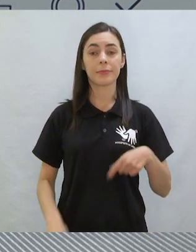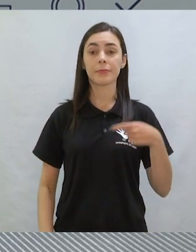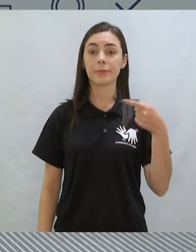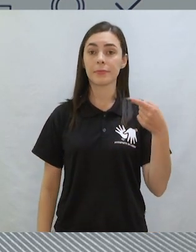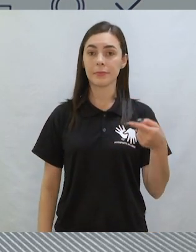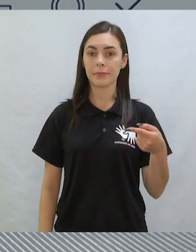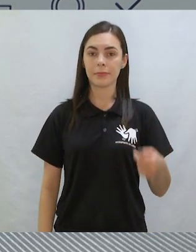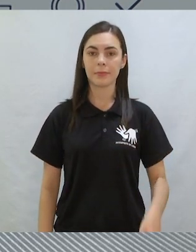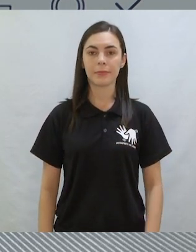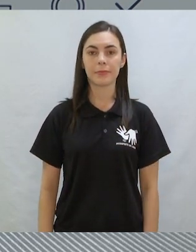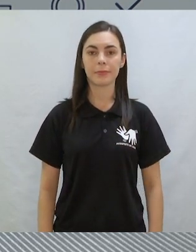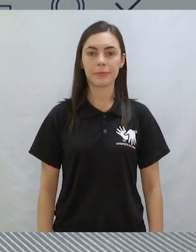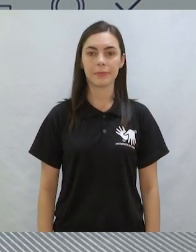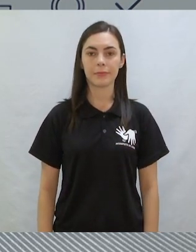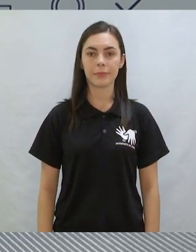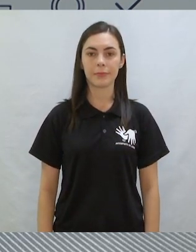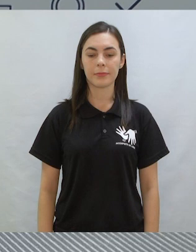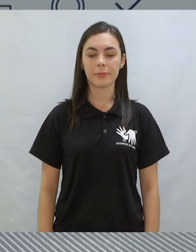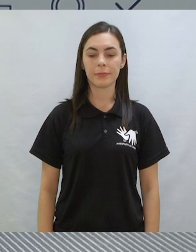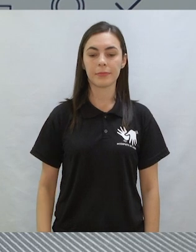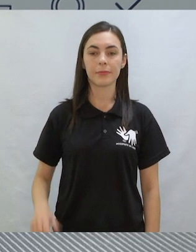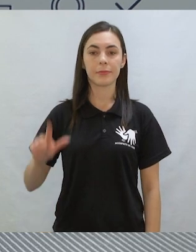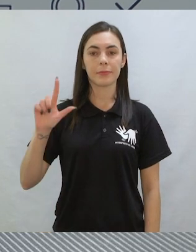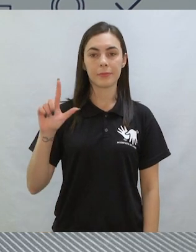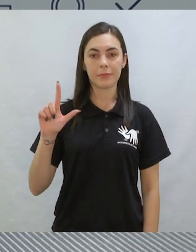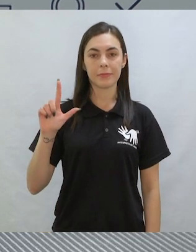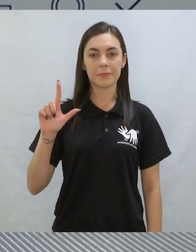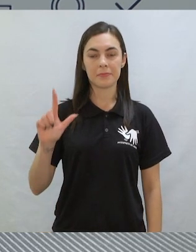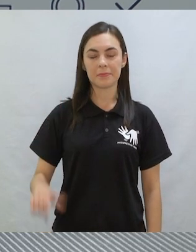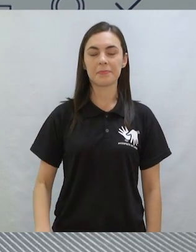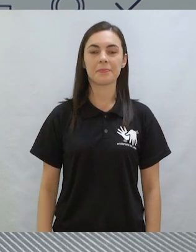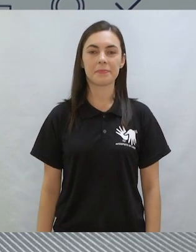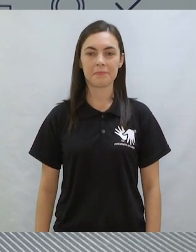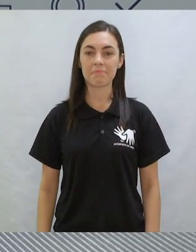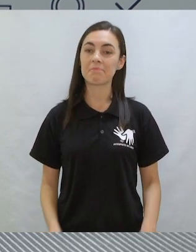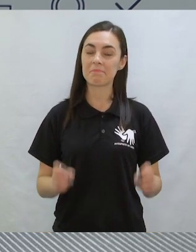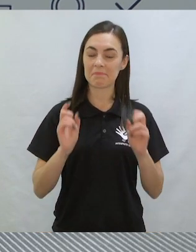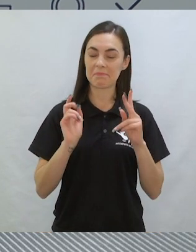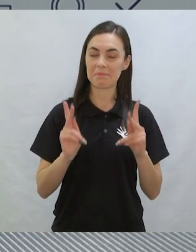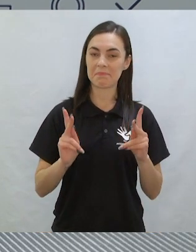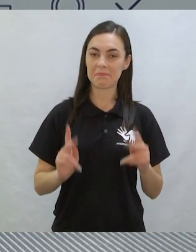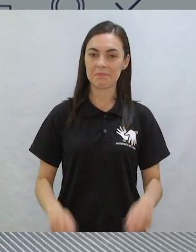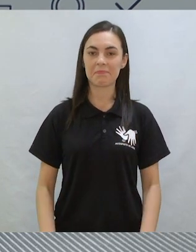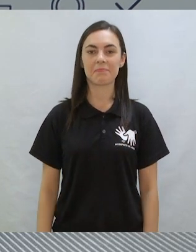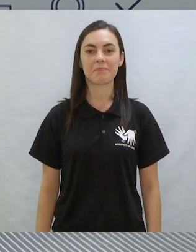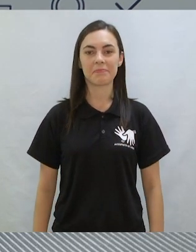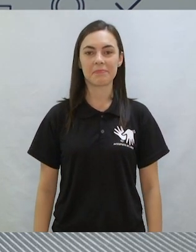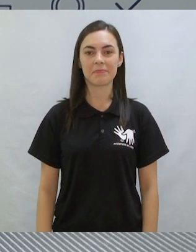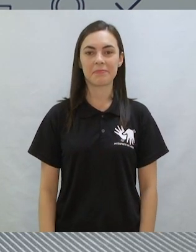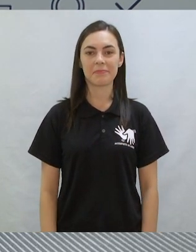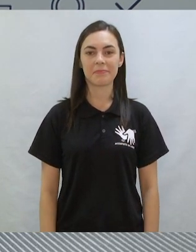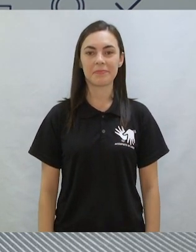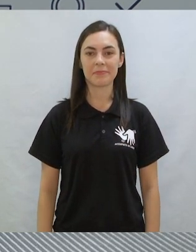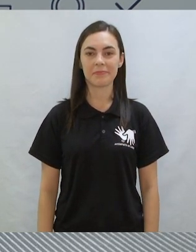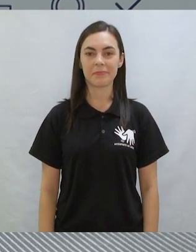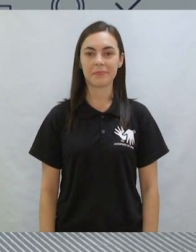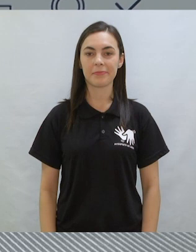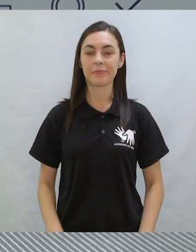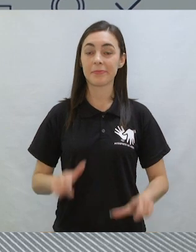Próxima letra, a letra L. Muito bem, L.